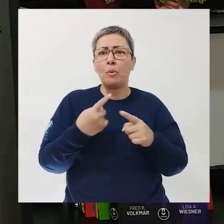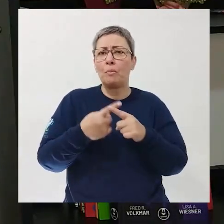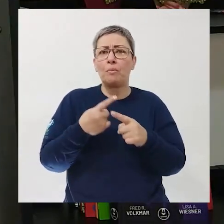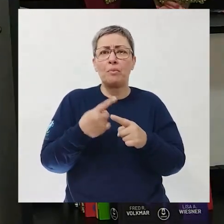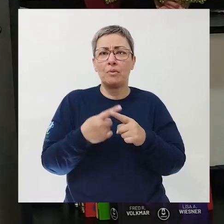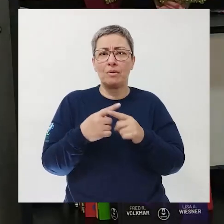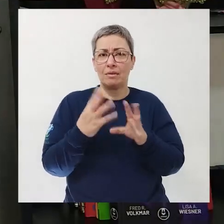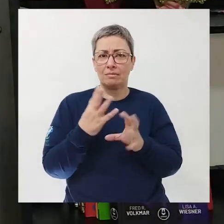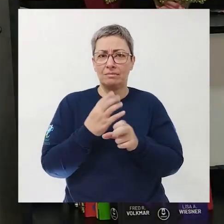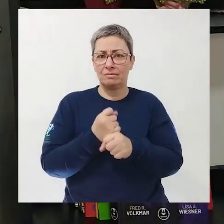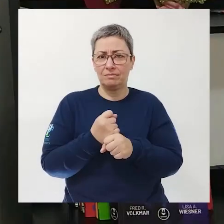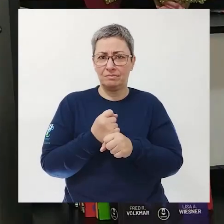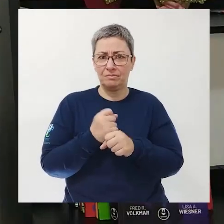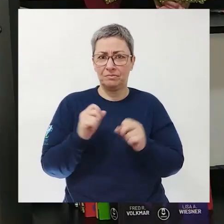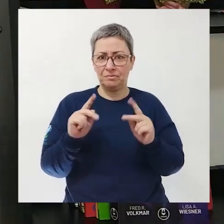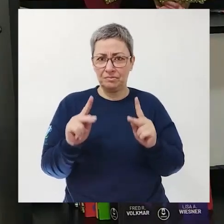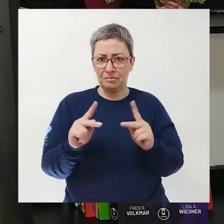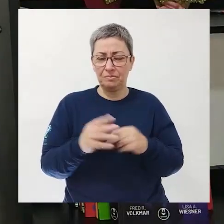resultados.